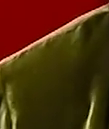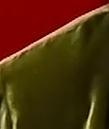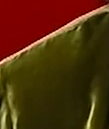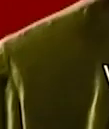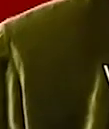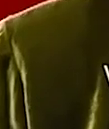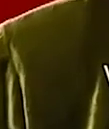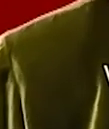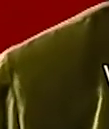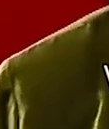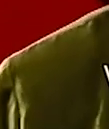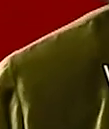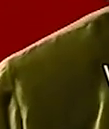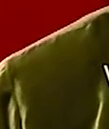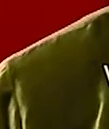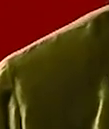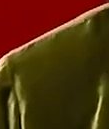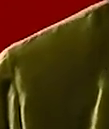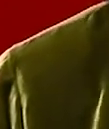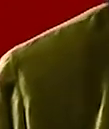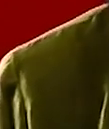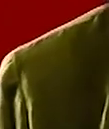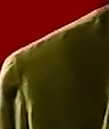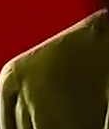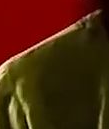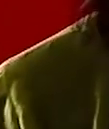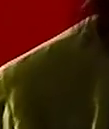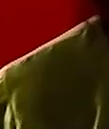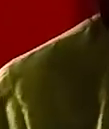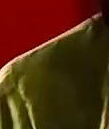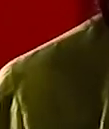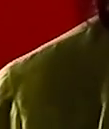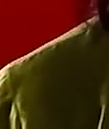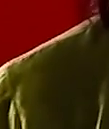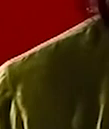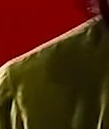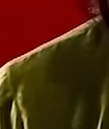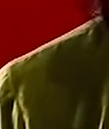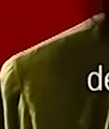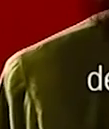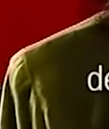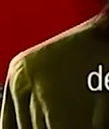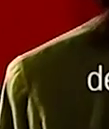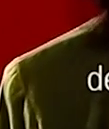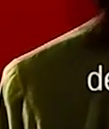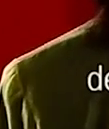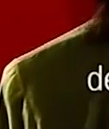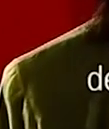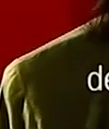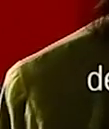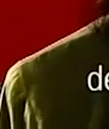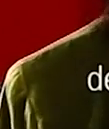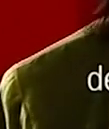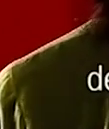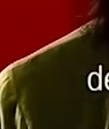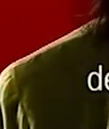estaba vacía. Vacía, sin nada dentro. Y entonces poco a poco volví a la escritura. Siempre me da miedo